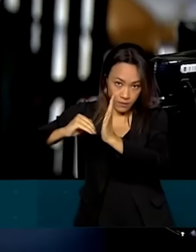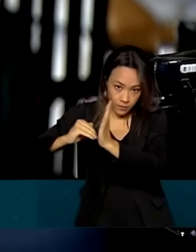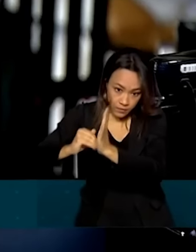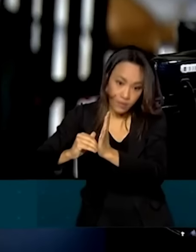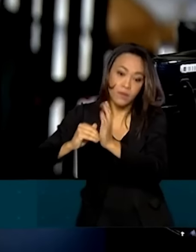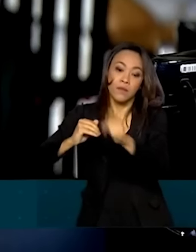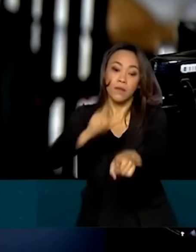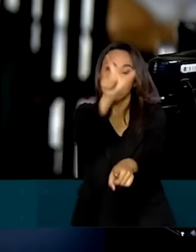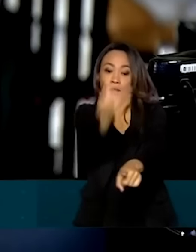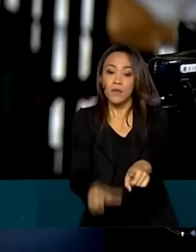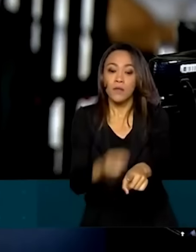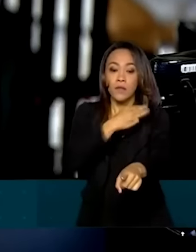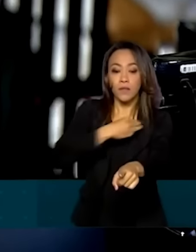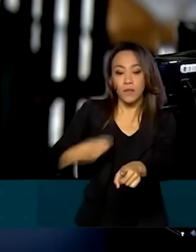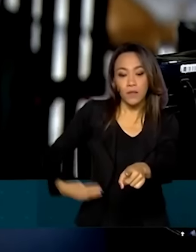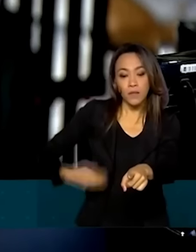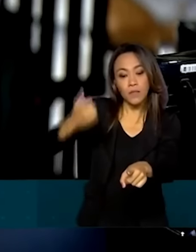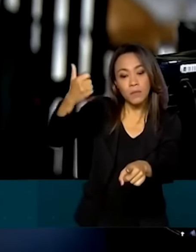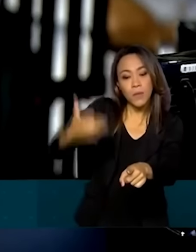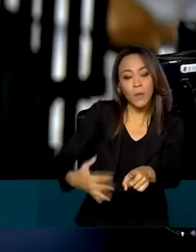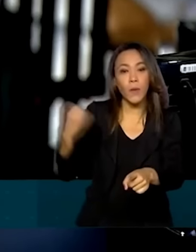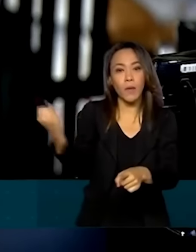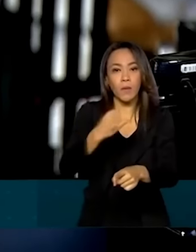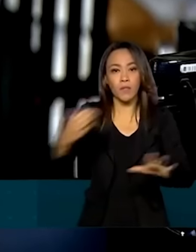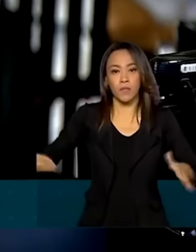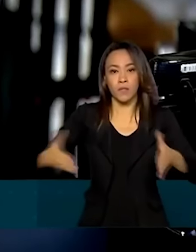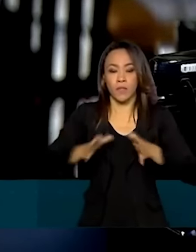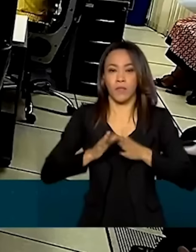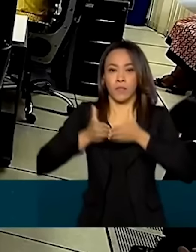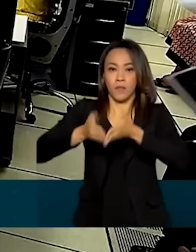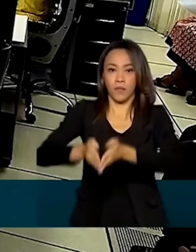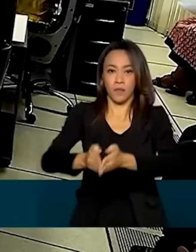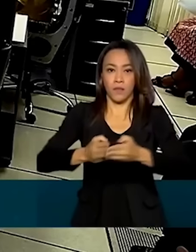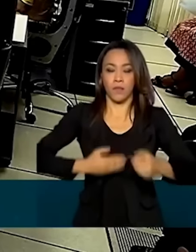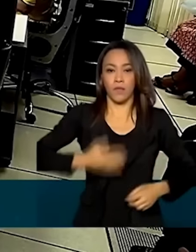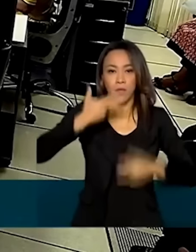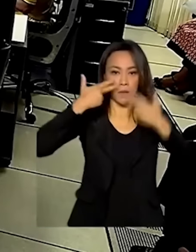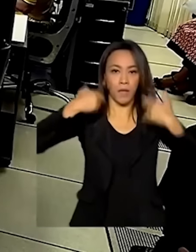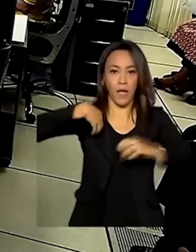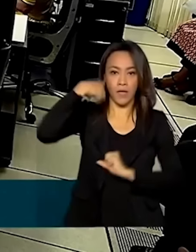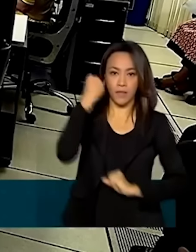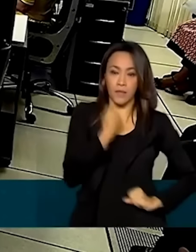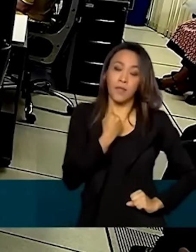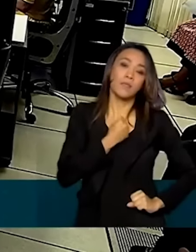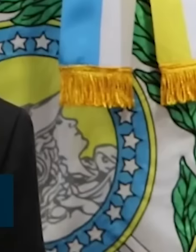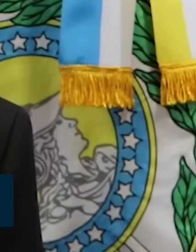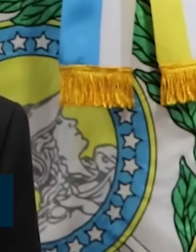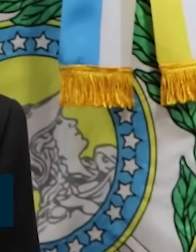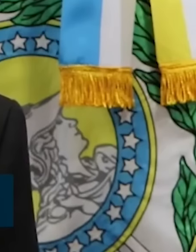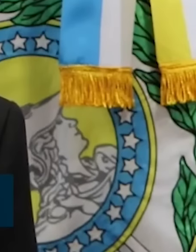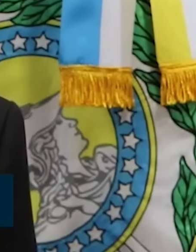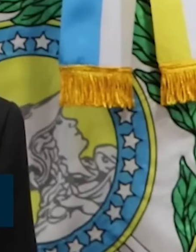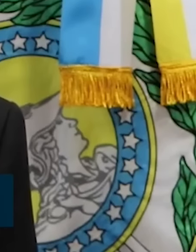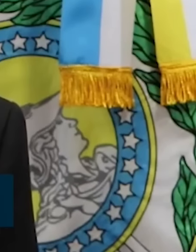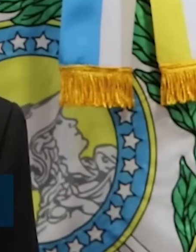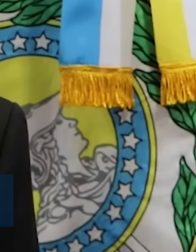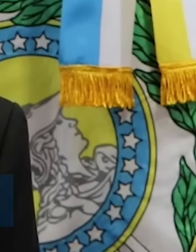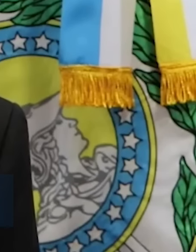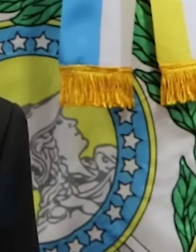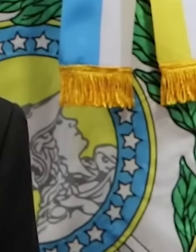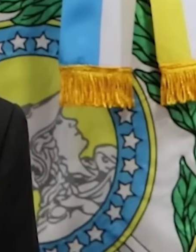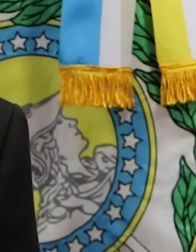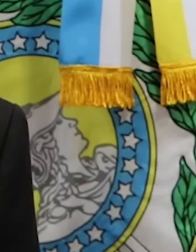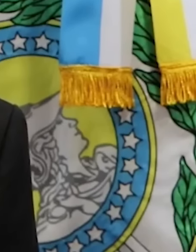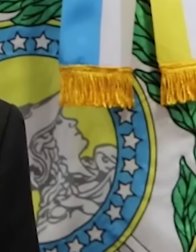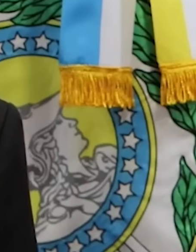folha de São Paulo sob reserva que a divulgação dessa linha de defesa causou Quebra de Confiança o movimento é visto como